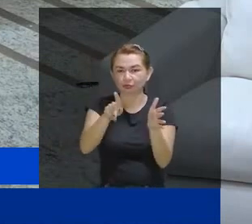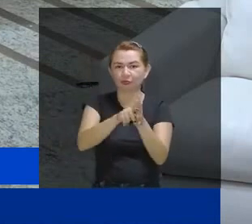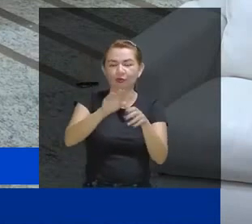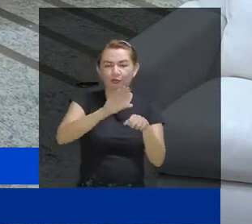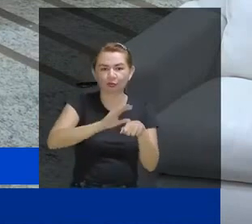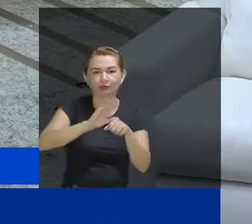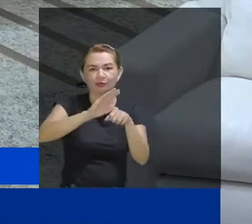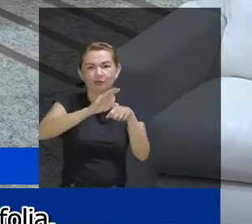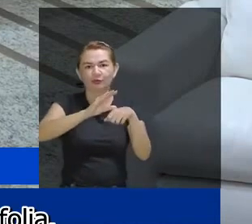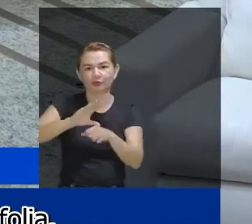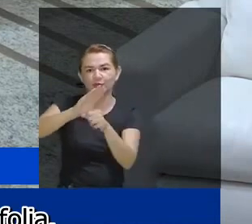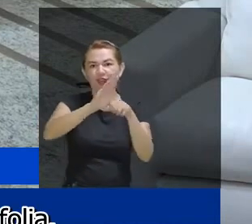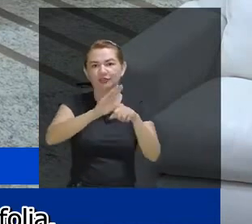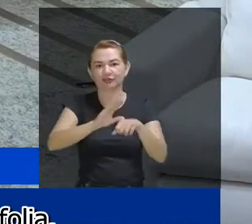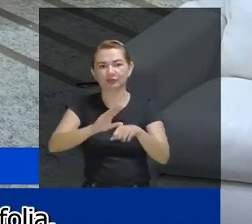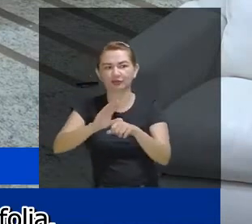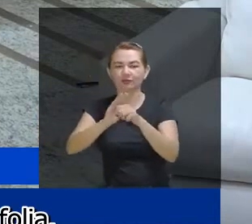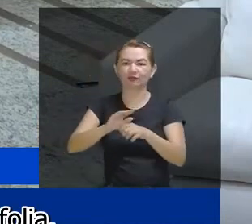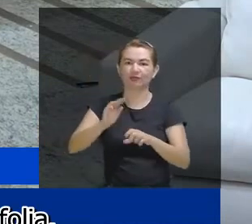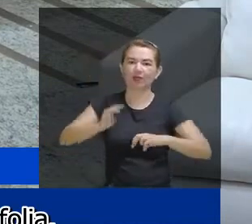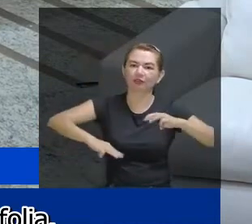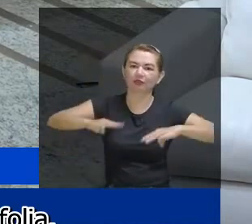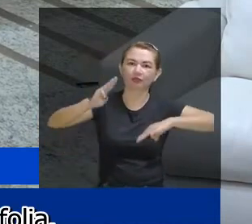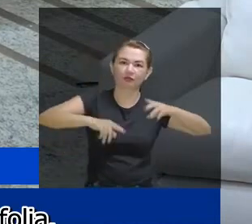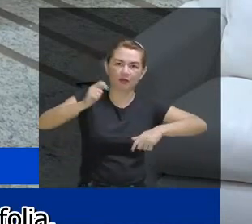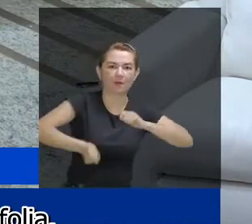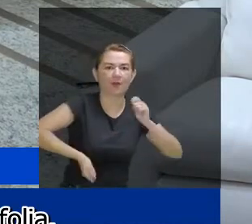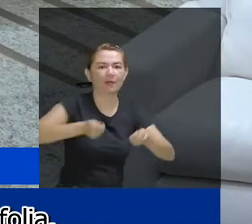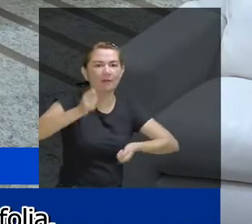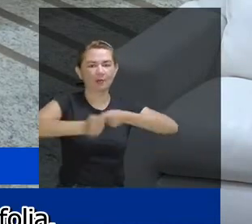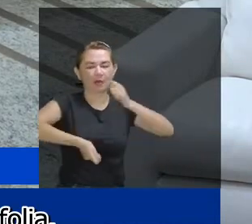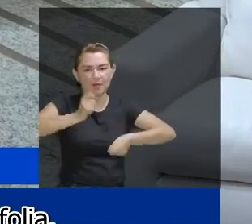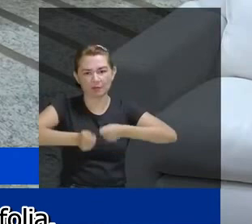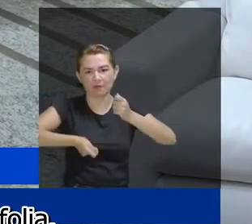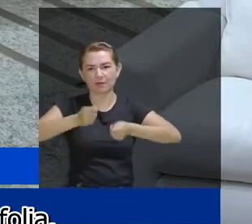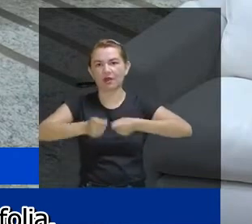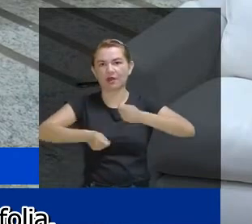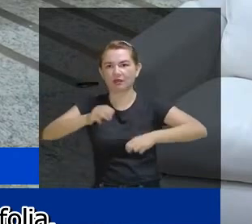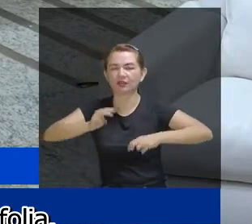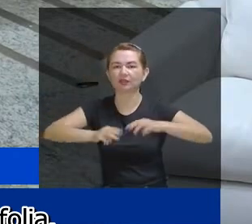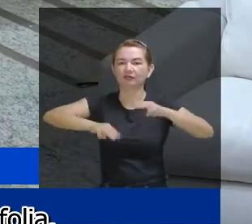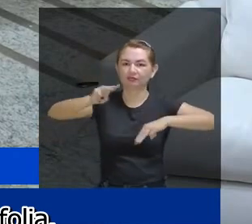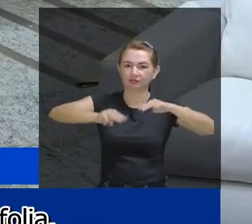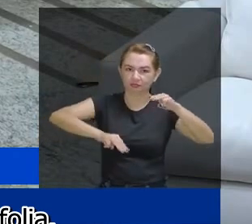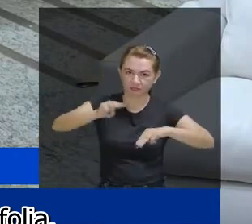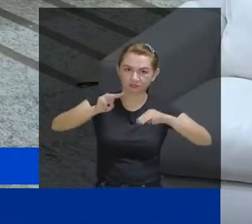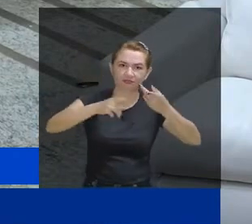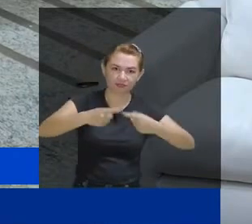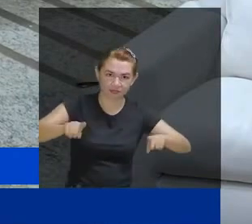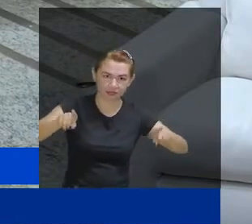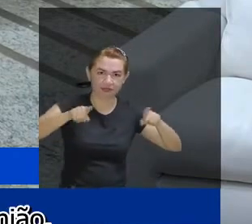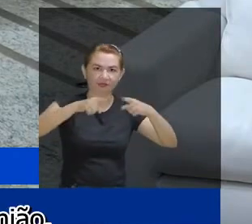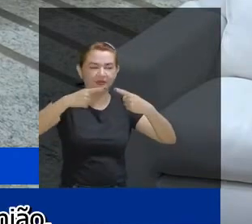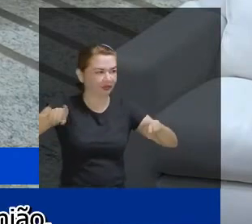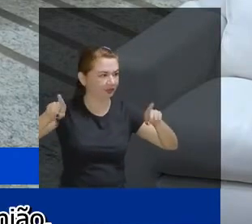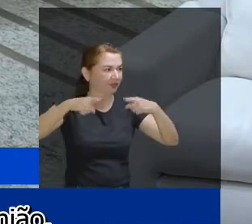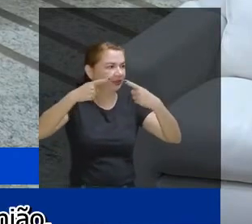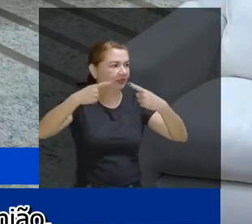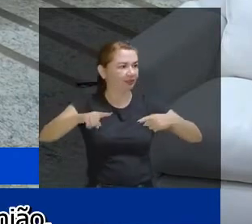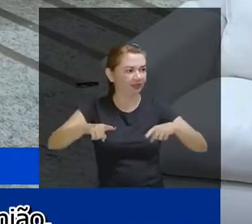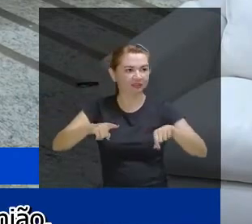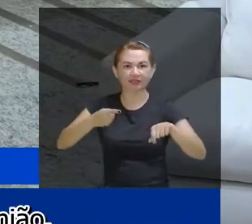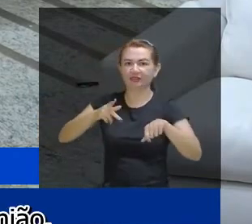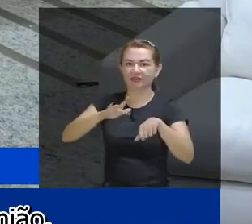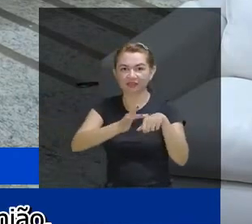Curiaú. Levanta o batuque, o mar abaixo e a nossa folia, dançando e